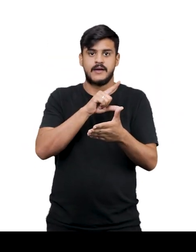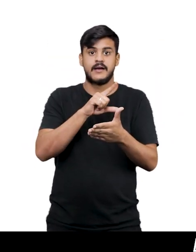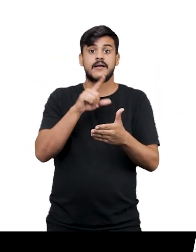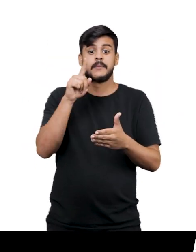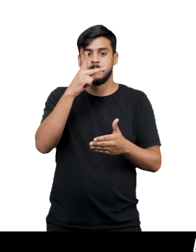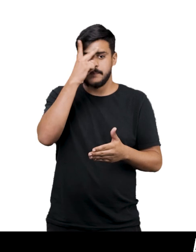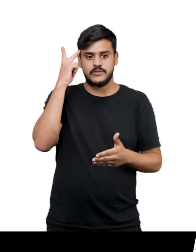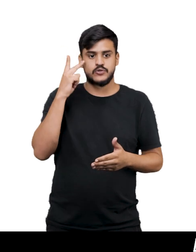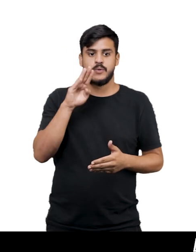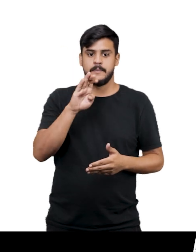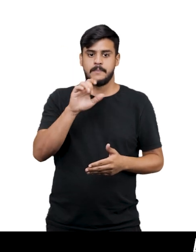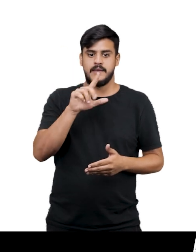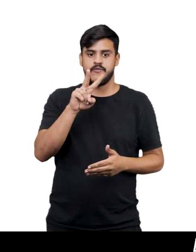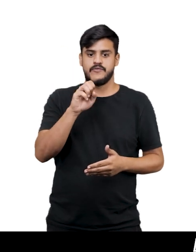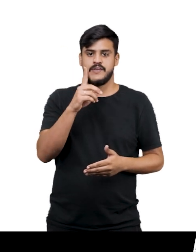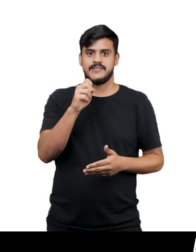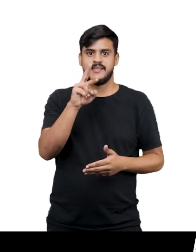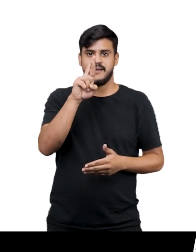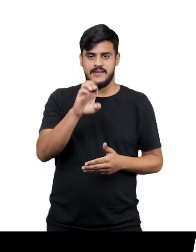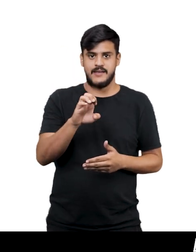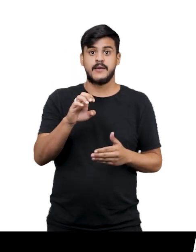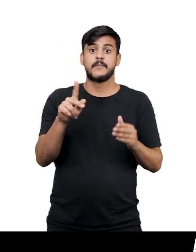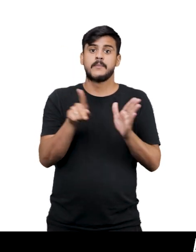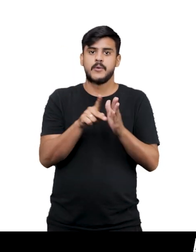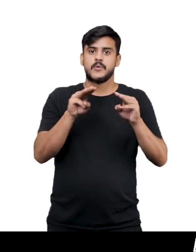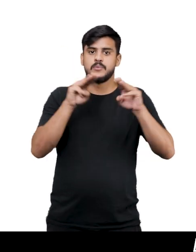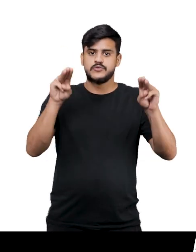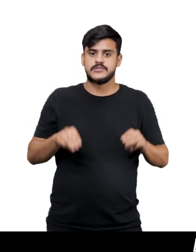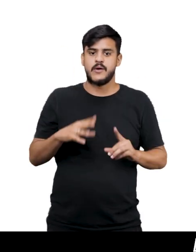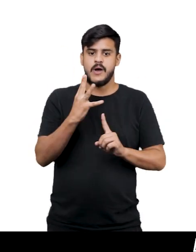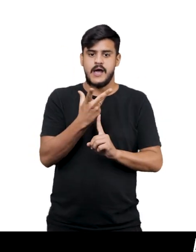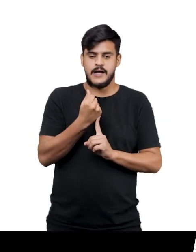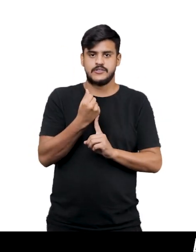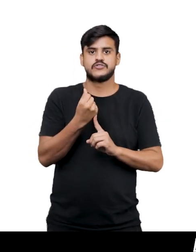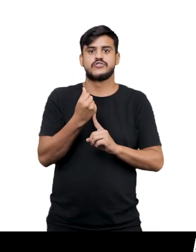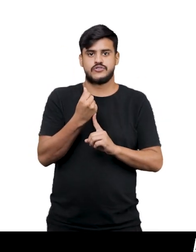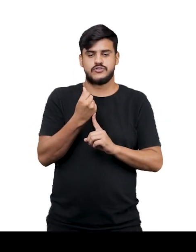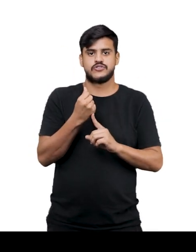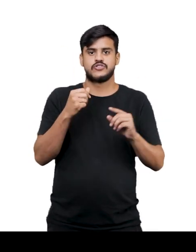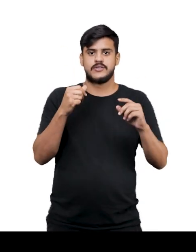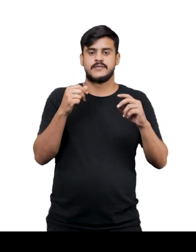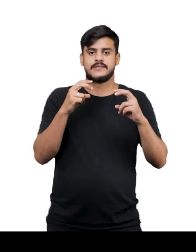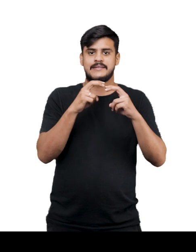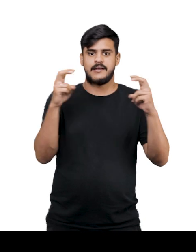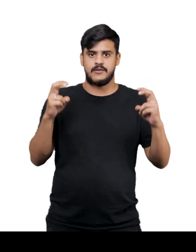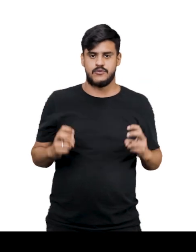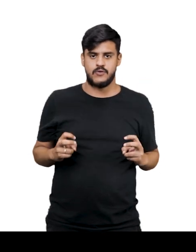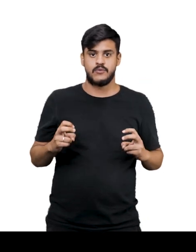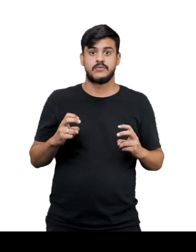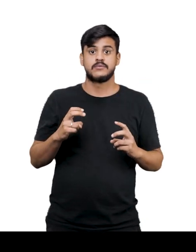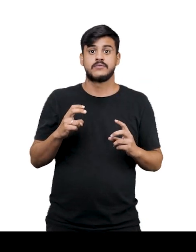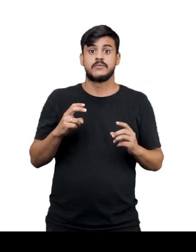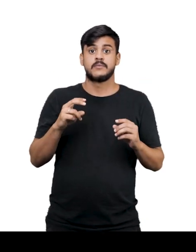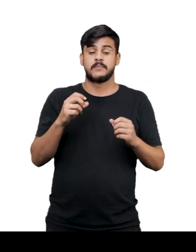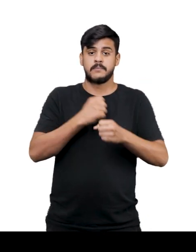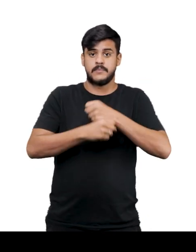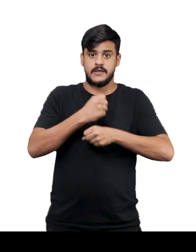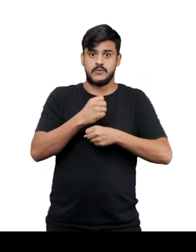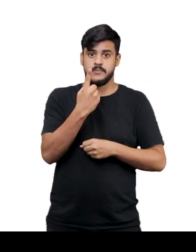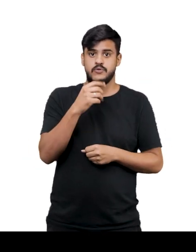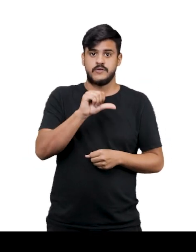Preliminar, esculturas praticáveis do Belvedere do Museu de Arte Trianon, também de Lina, datado de